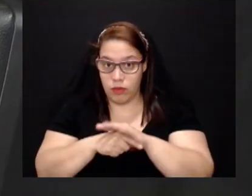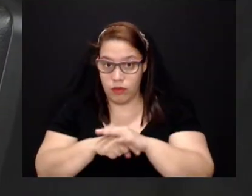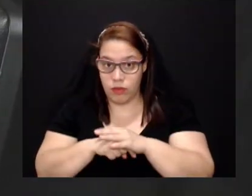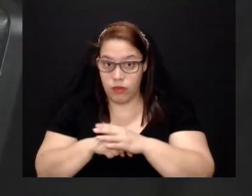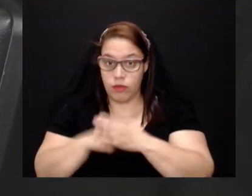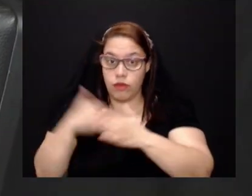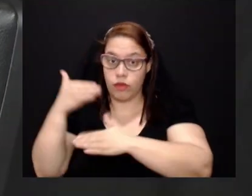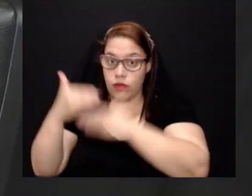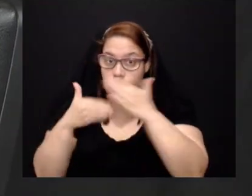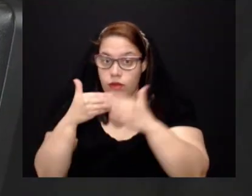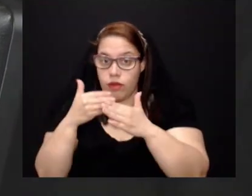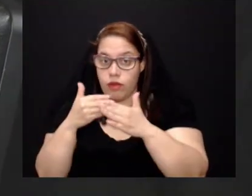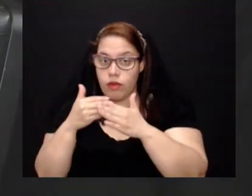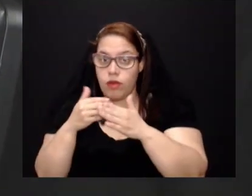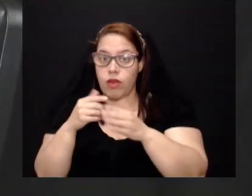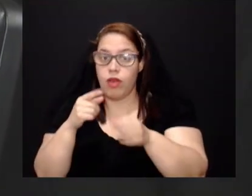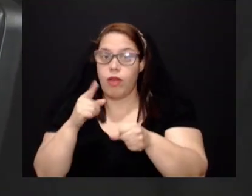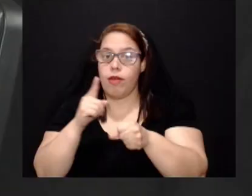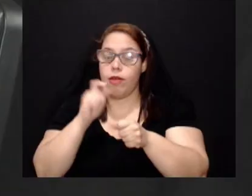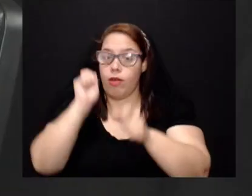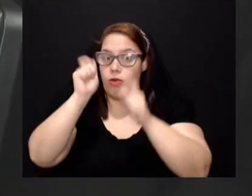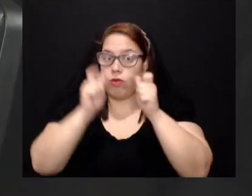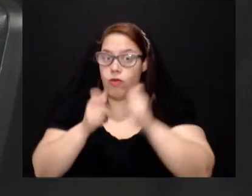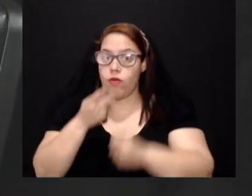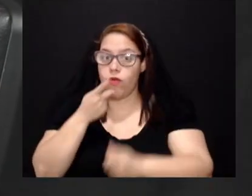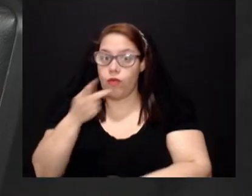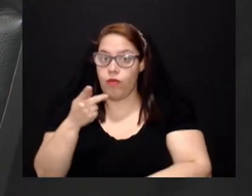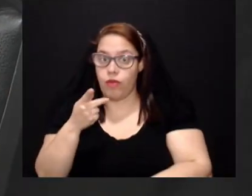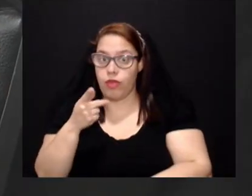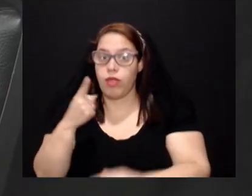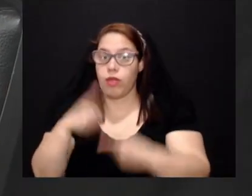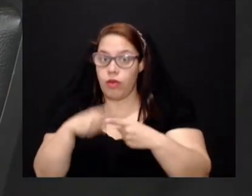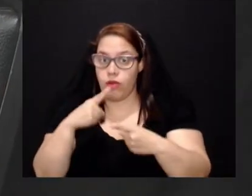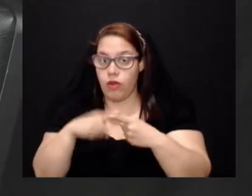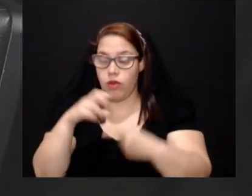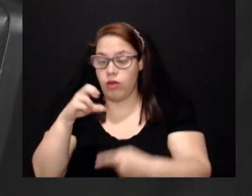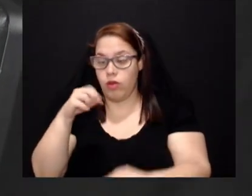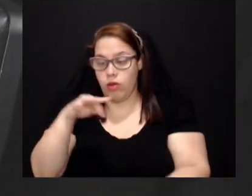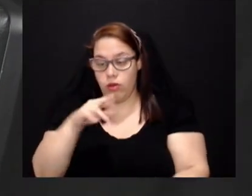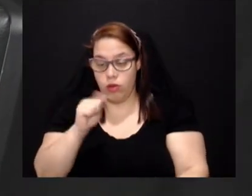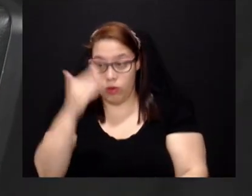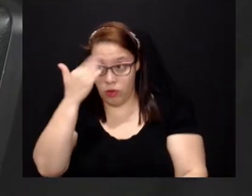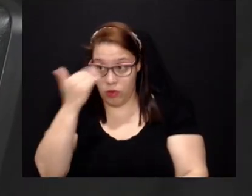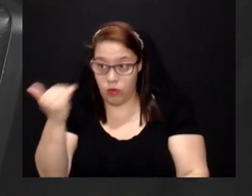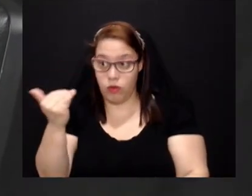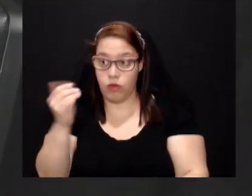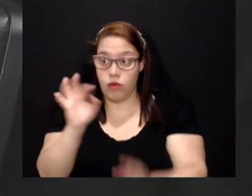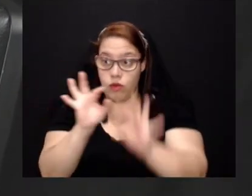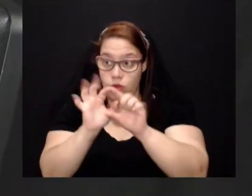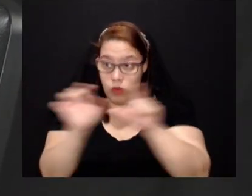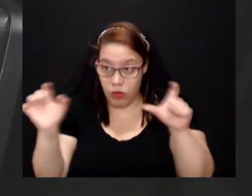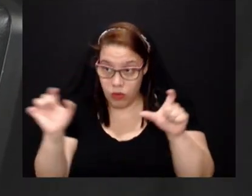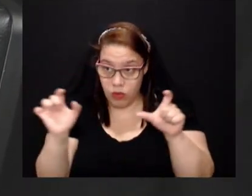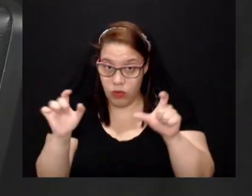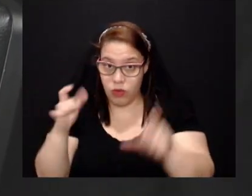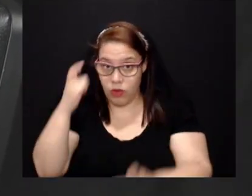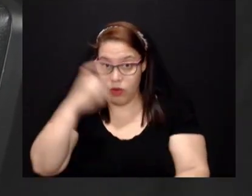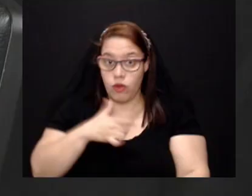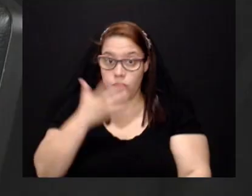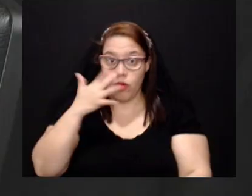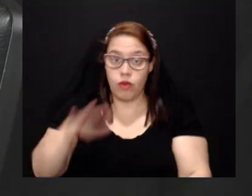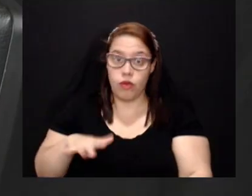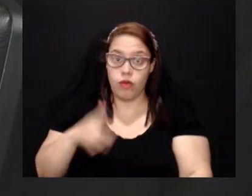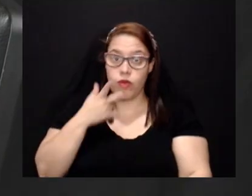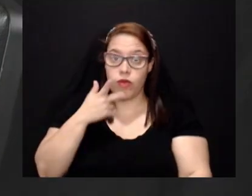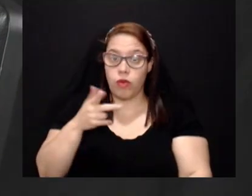Vai Chegar, que ela diz assim, e por que eu me inspiro nesse trecho? Eu fui uma criança que falava muito